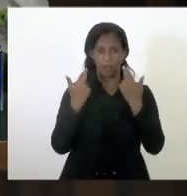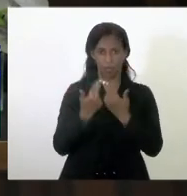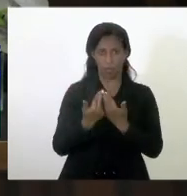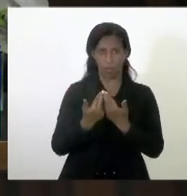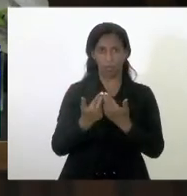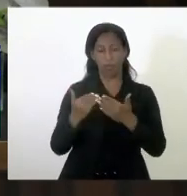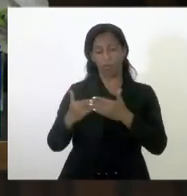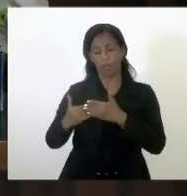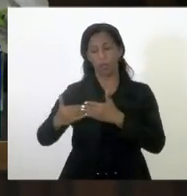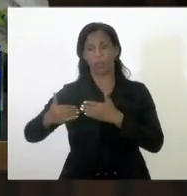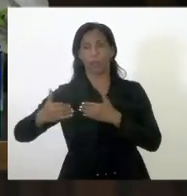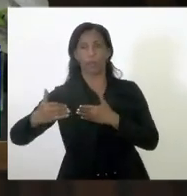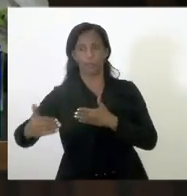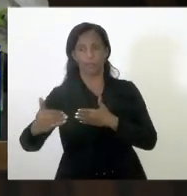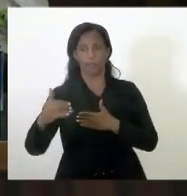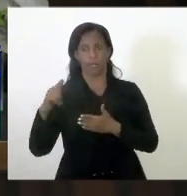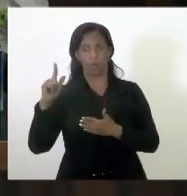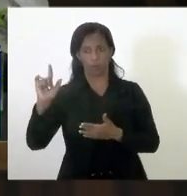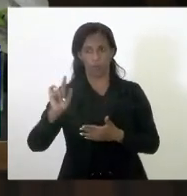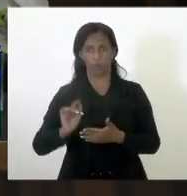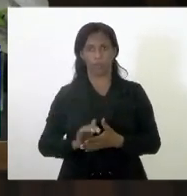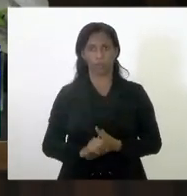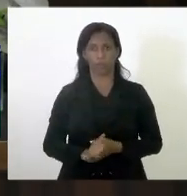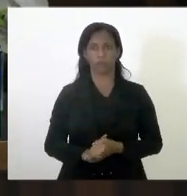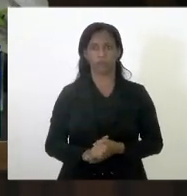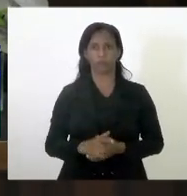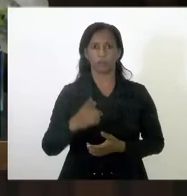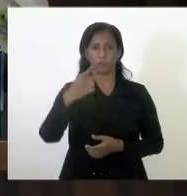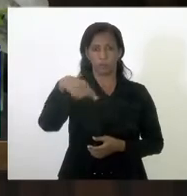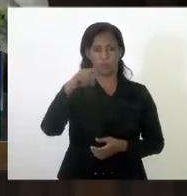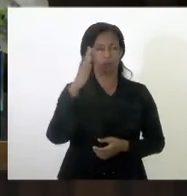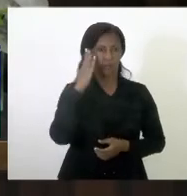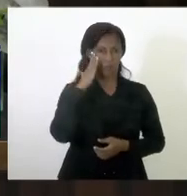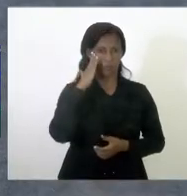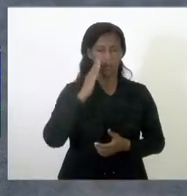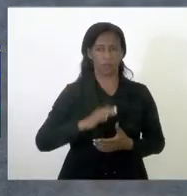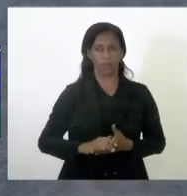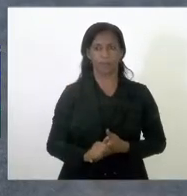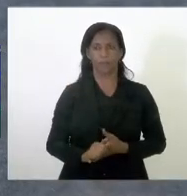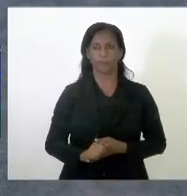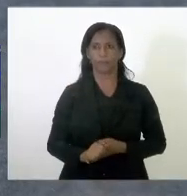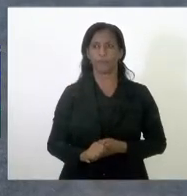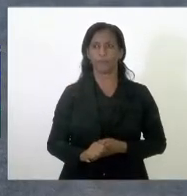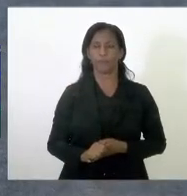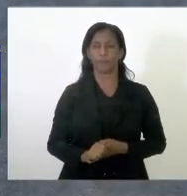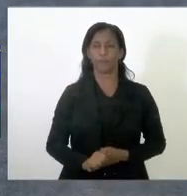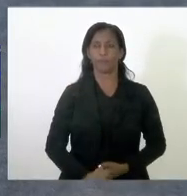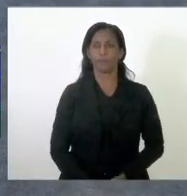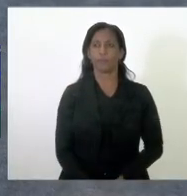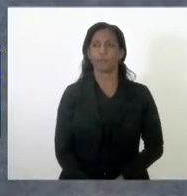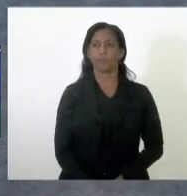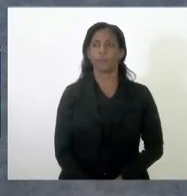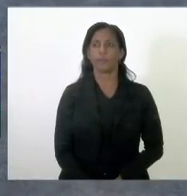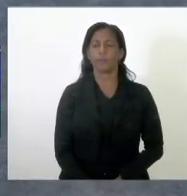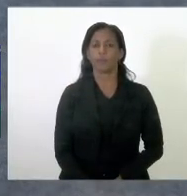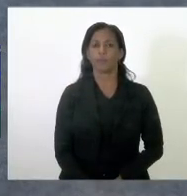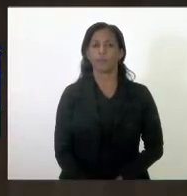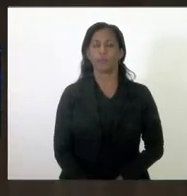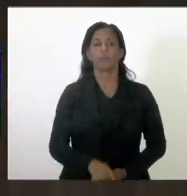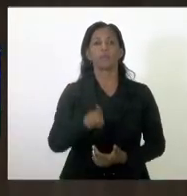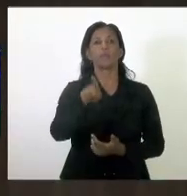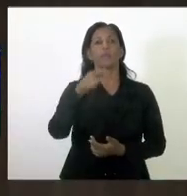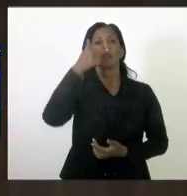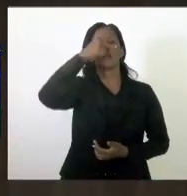seguida. Tá? Vossas Excelências irão entender em seguida. Senhor, então, quer falar, Luiz? Sim, só